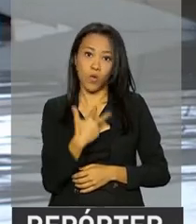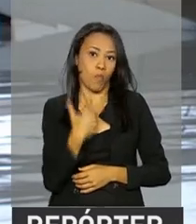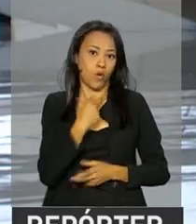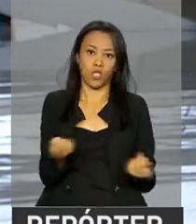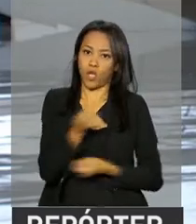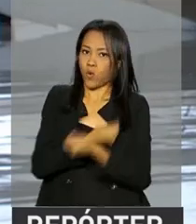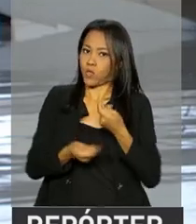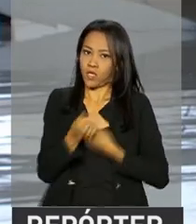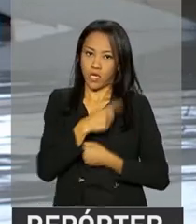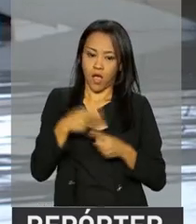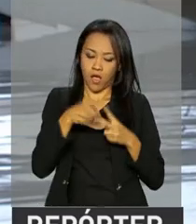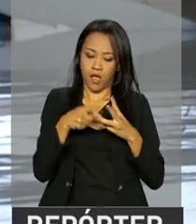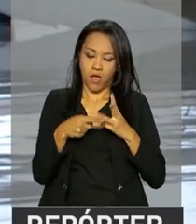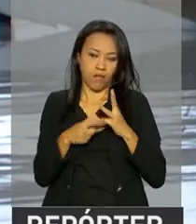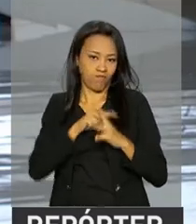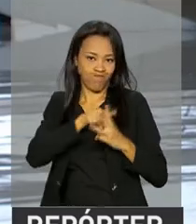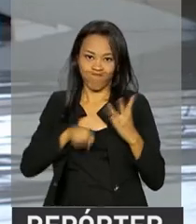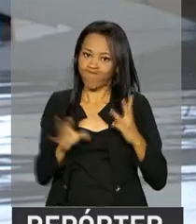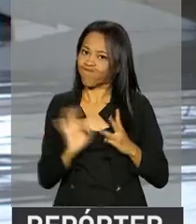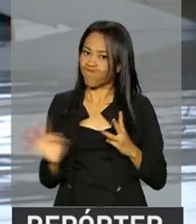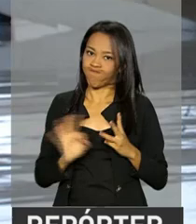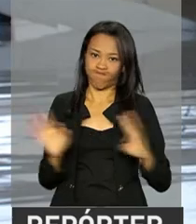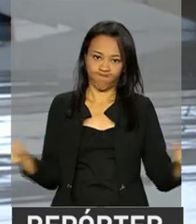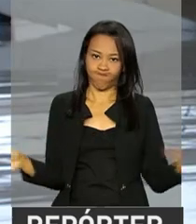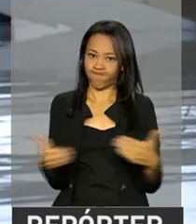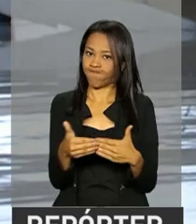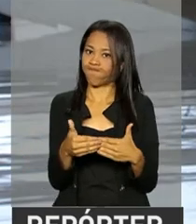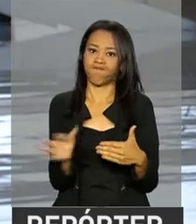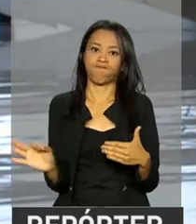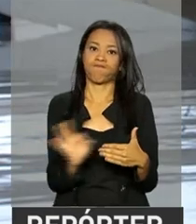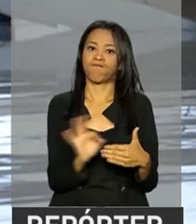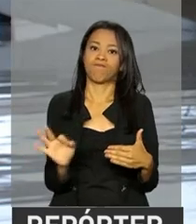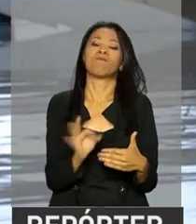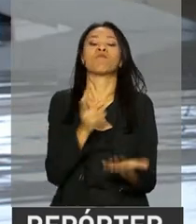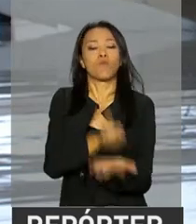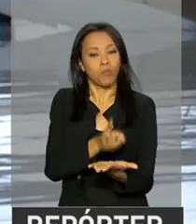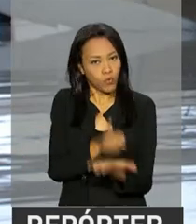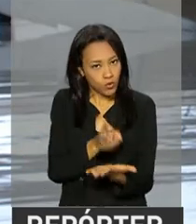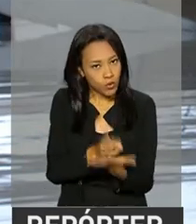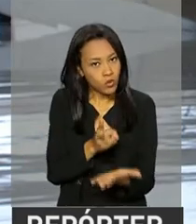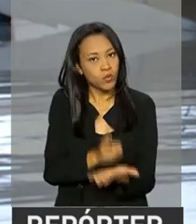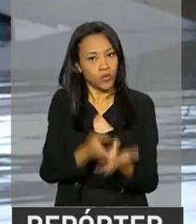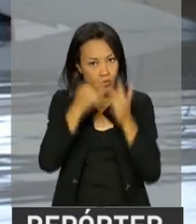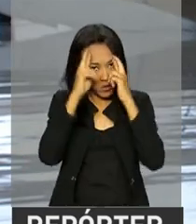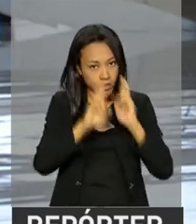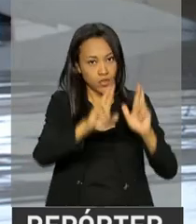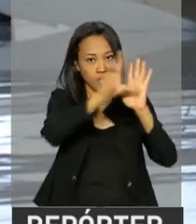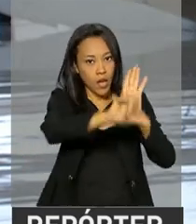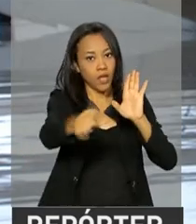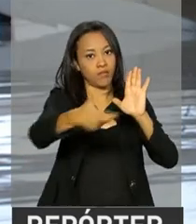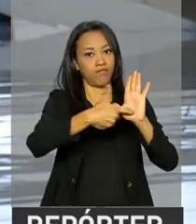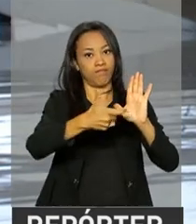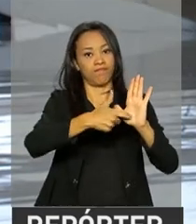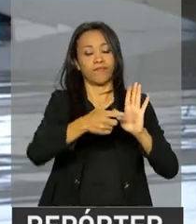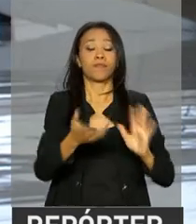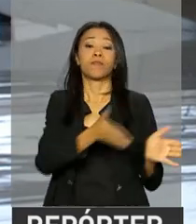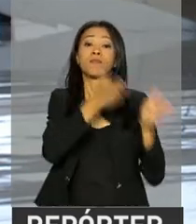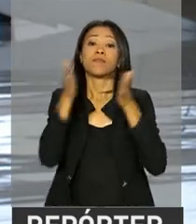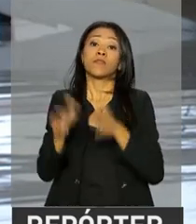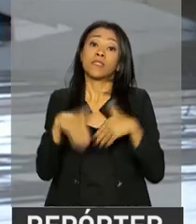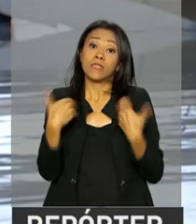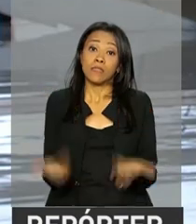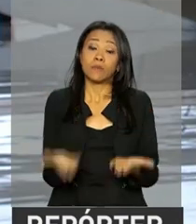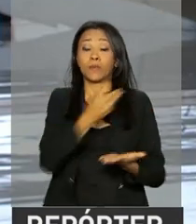negociados entre os trabalhadores e as empresas e seguem valendo da mesma forma Leandro é agora o governo ele segue